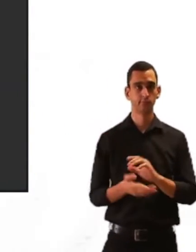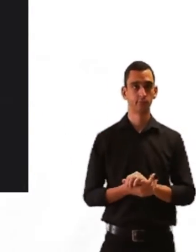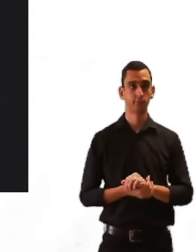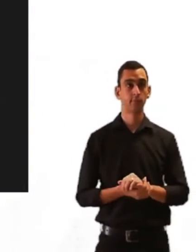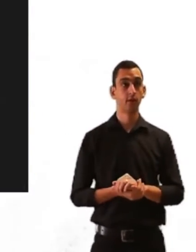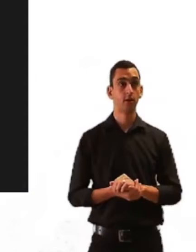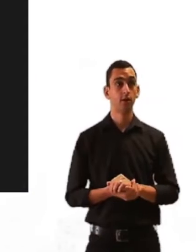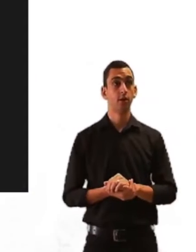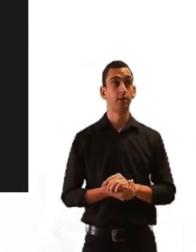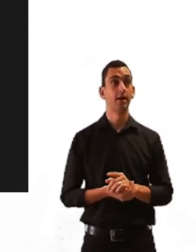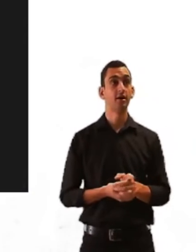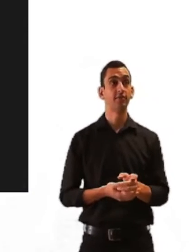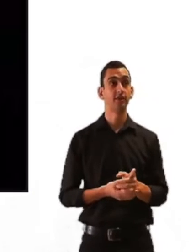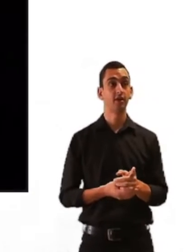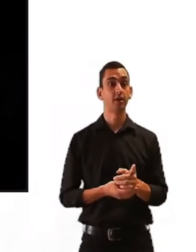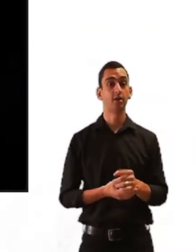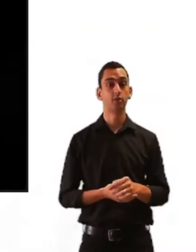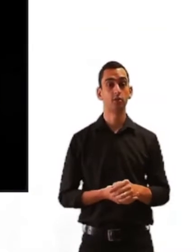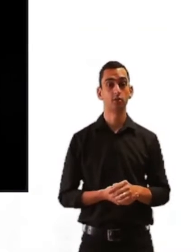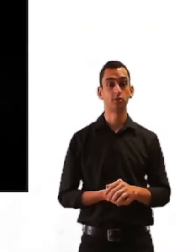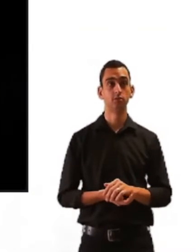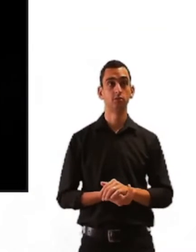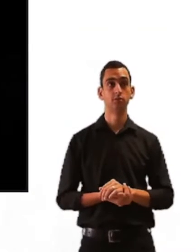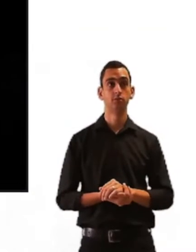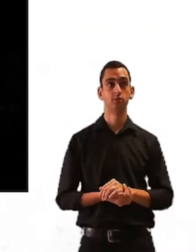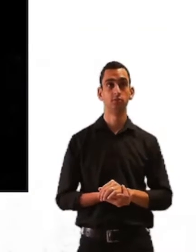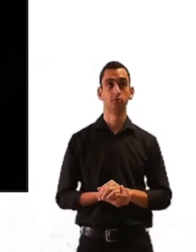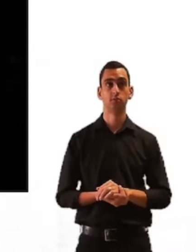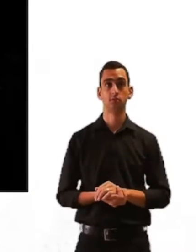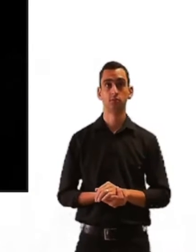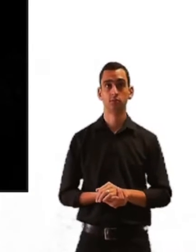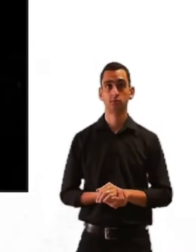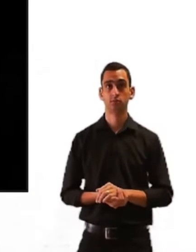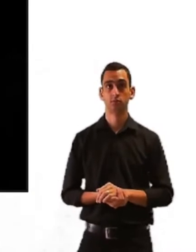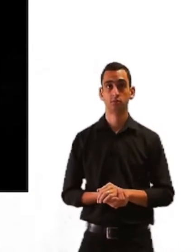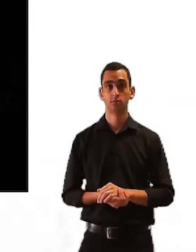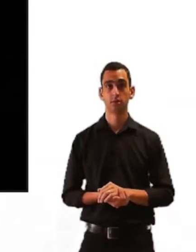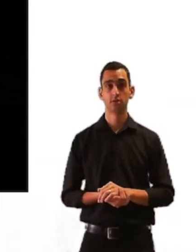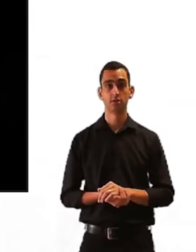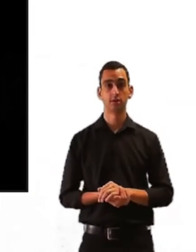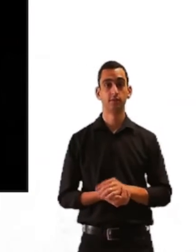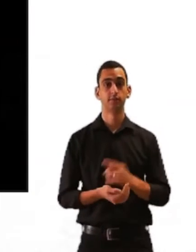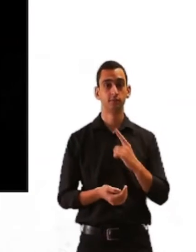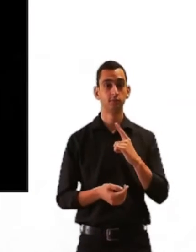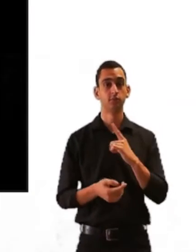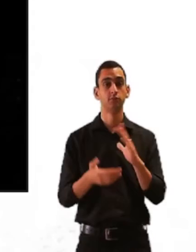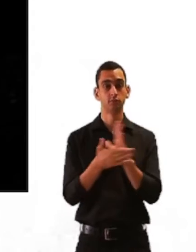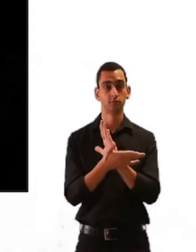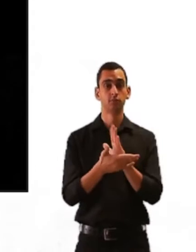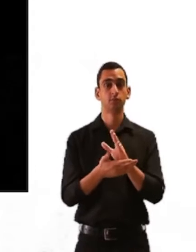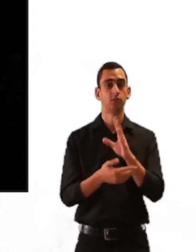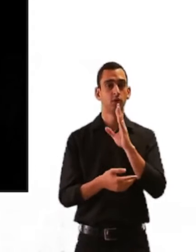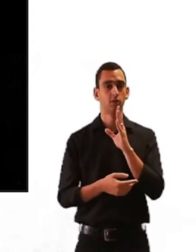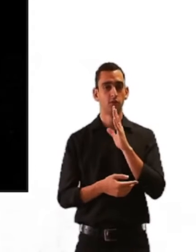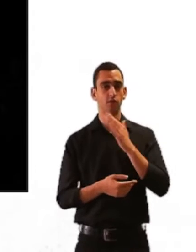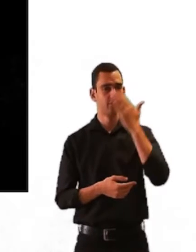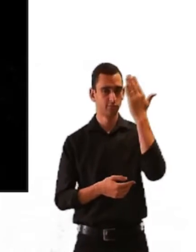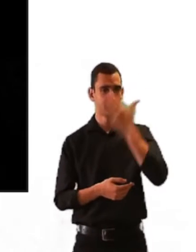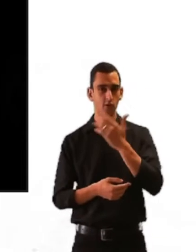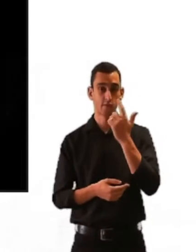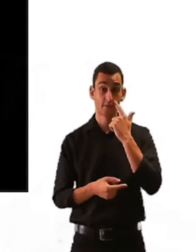um julgado que ficou conhecido nessa parte de prova dependente da